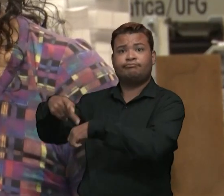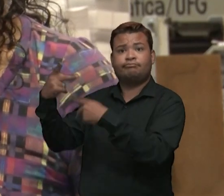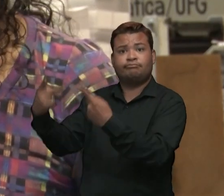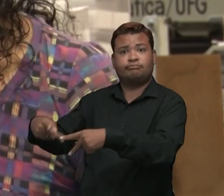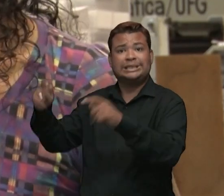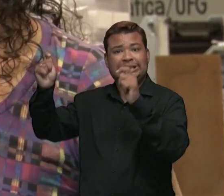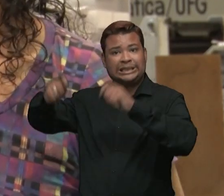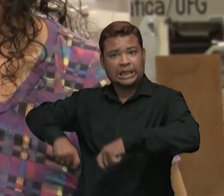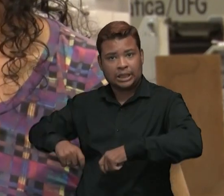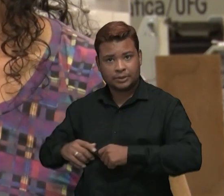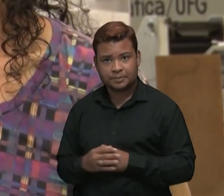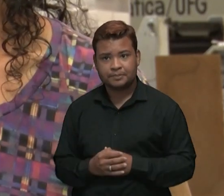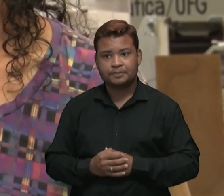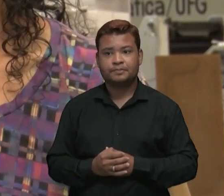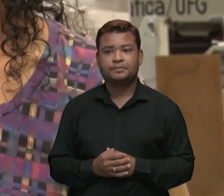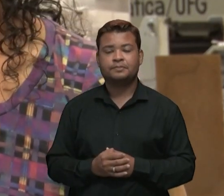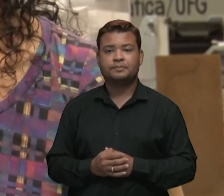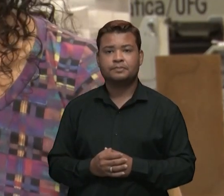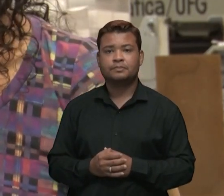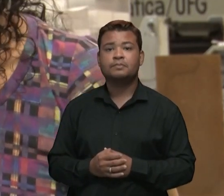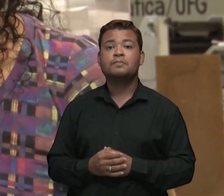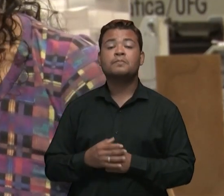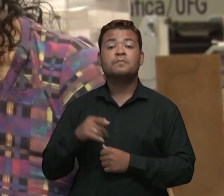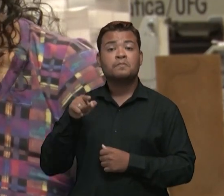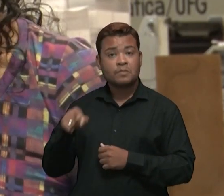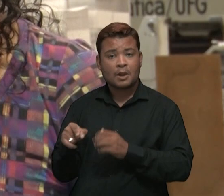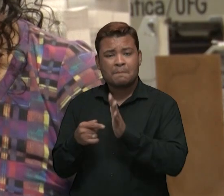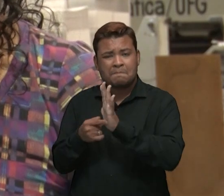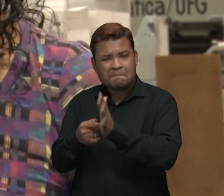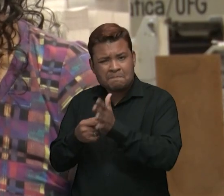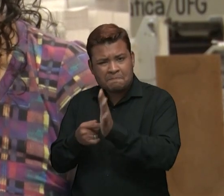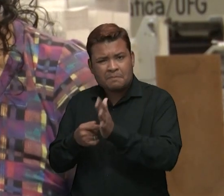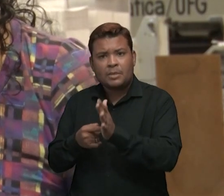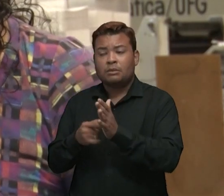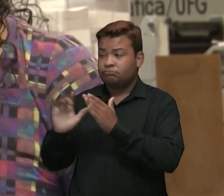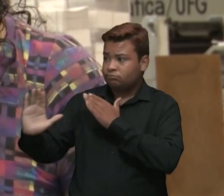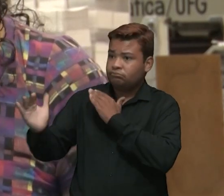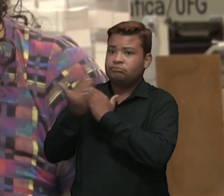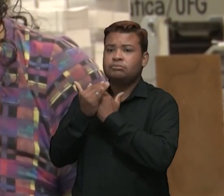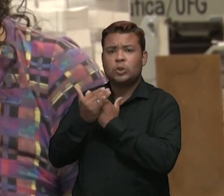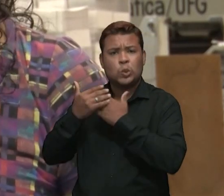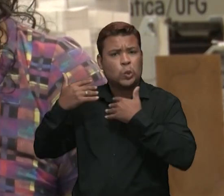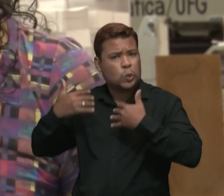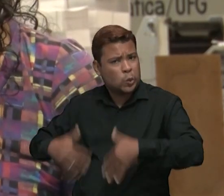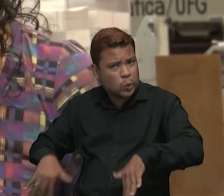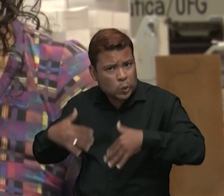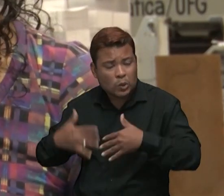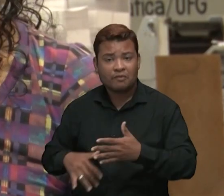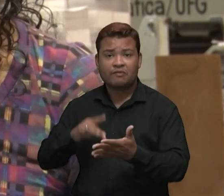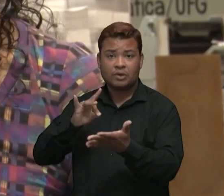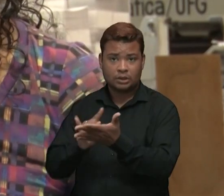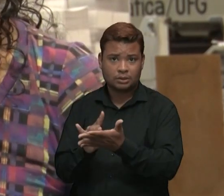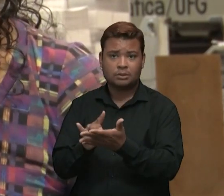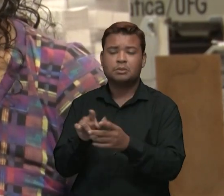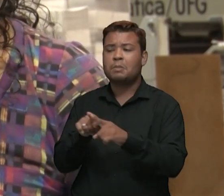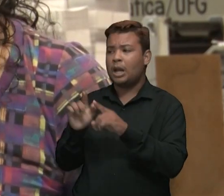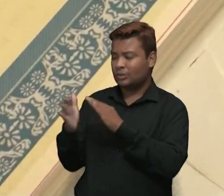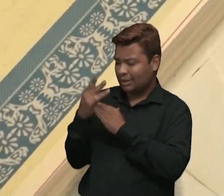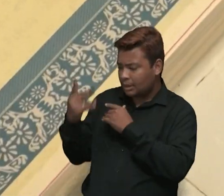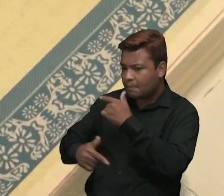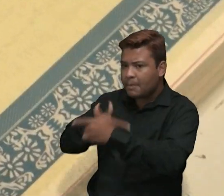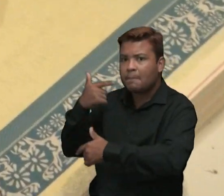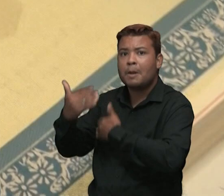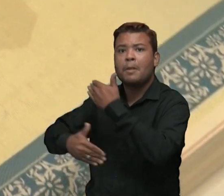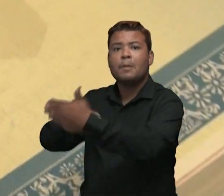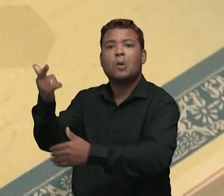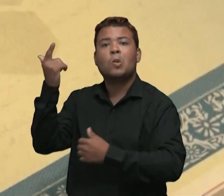quesito. Então, essas máquinas significaram bastante para o SEGRAF e para o serviço desenvolvido aqui. Quais